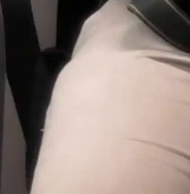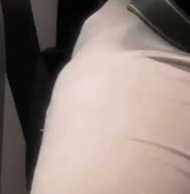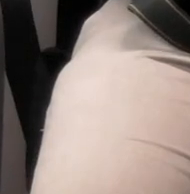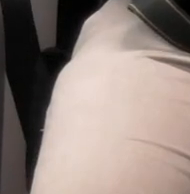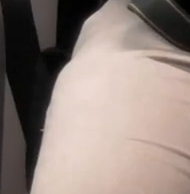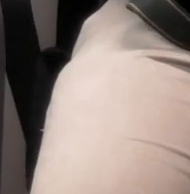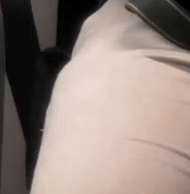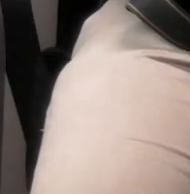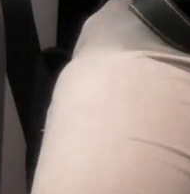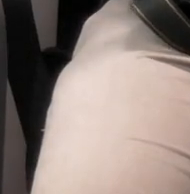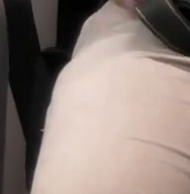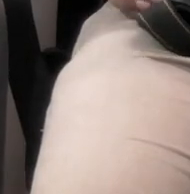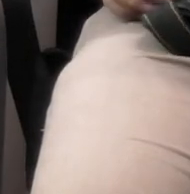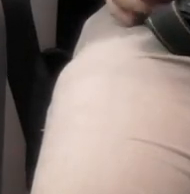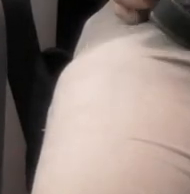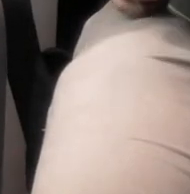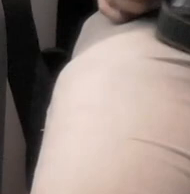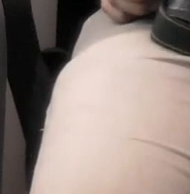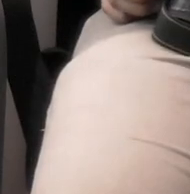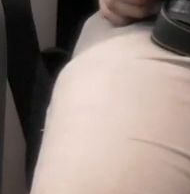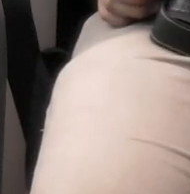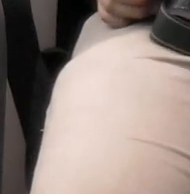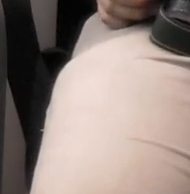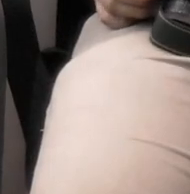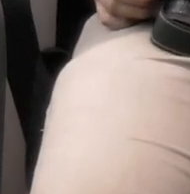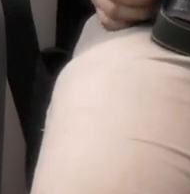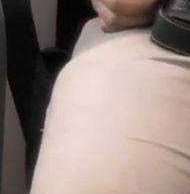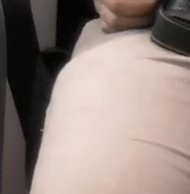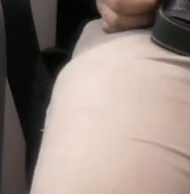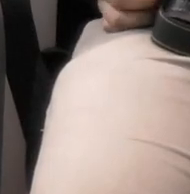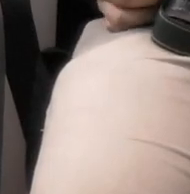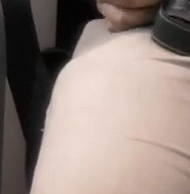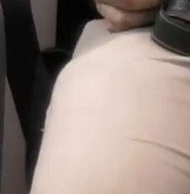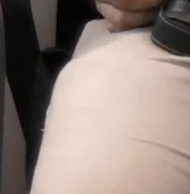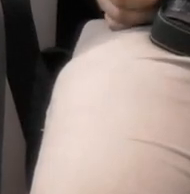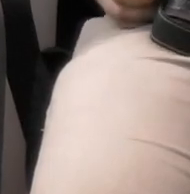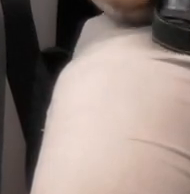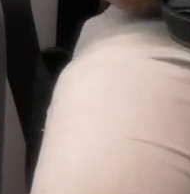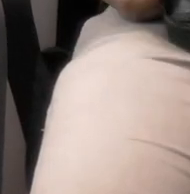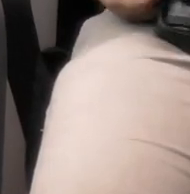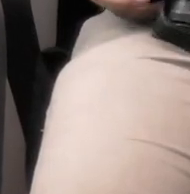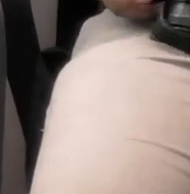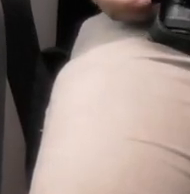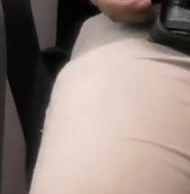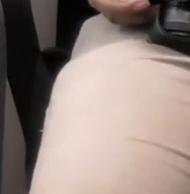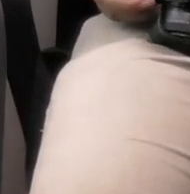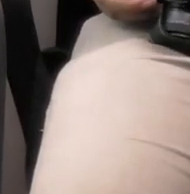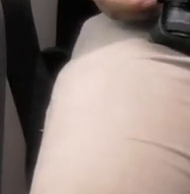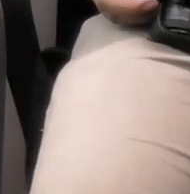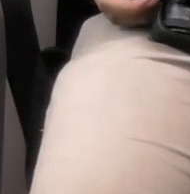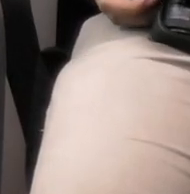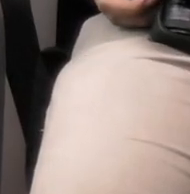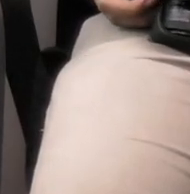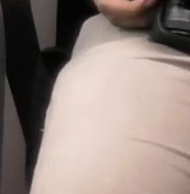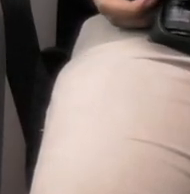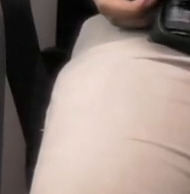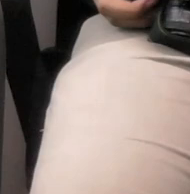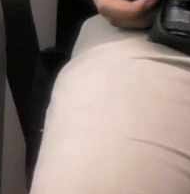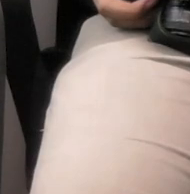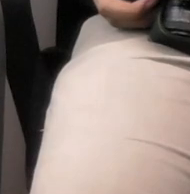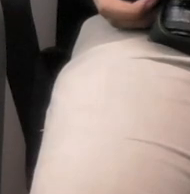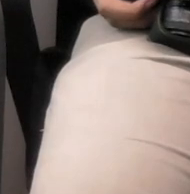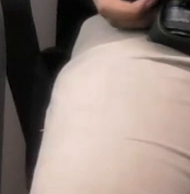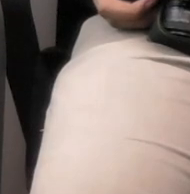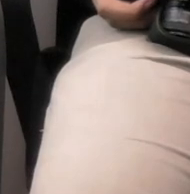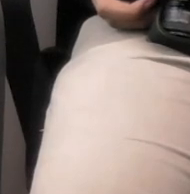a fiscalização da segurança da navegação, das embarcações com relação à segurança da navegação,